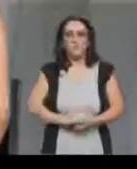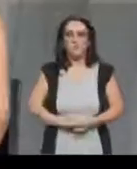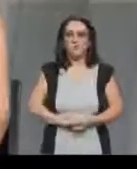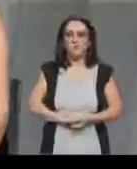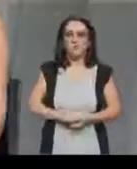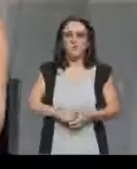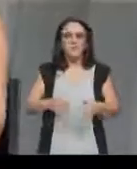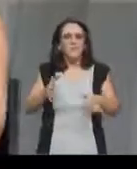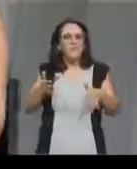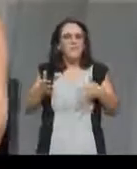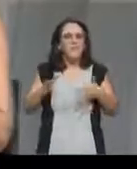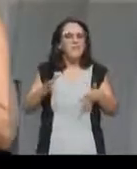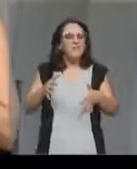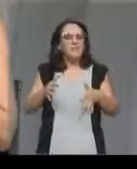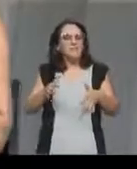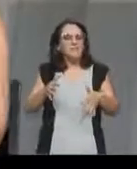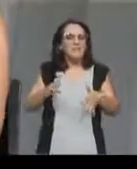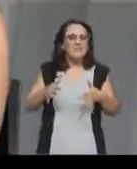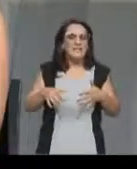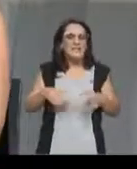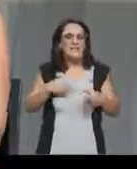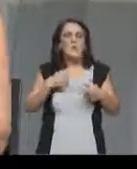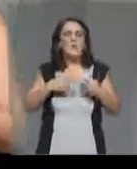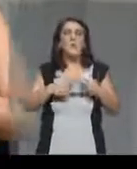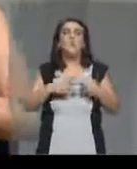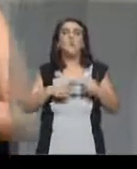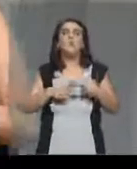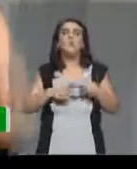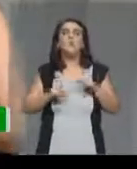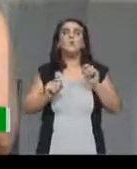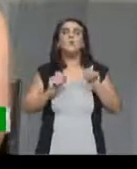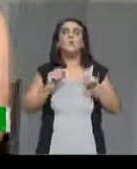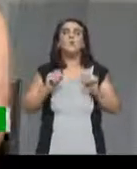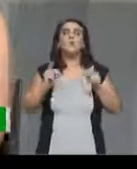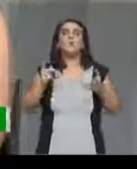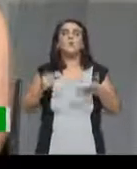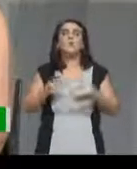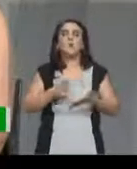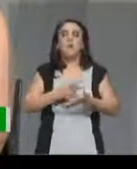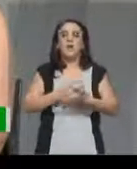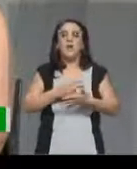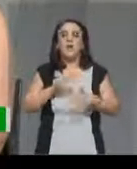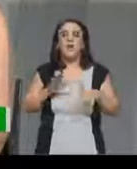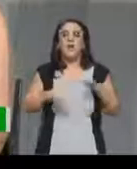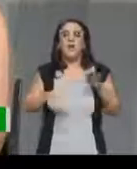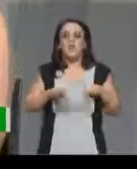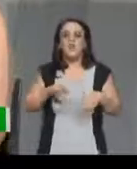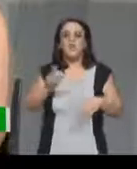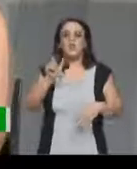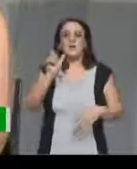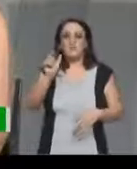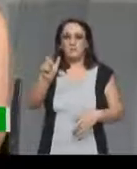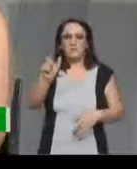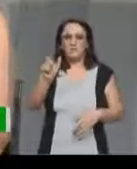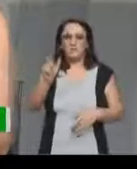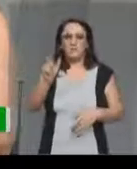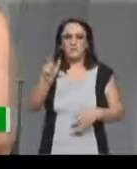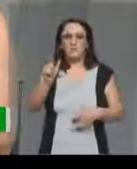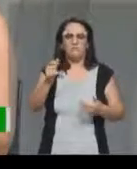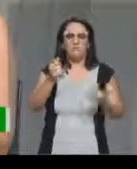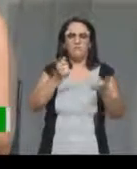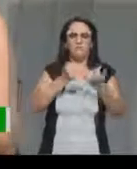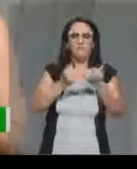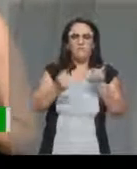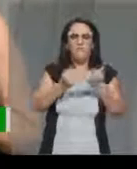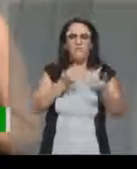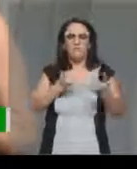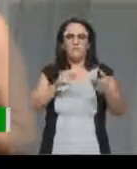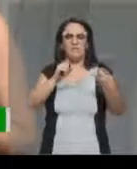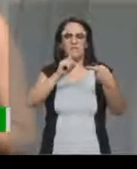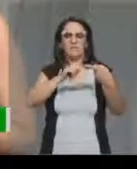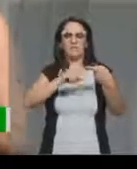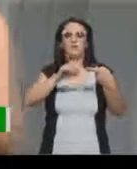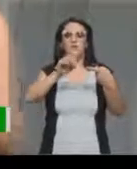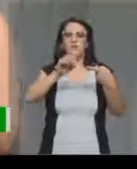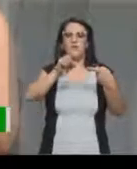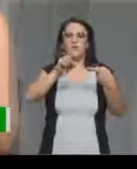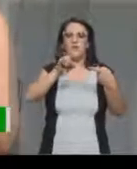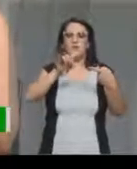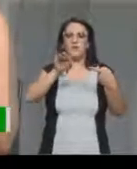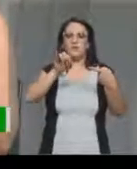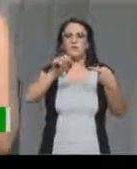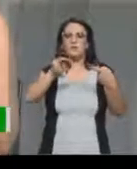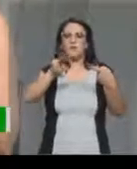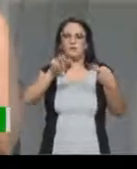Mais ou menos. Mais ou menos. Porque olha o que acontece. Às vezes as palavras são muito parecidas. Oxítona, paroxítona e